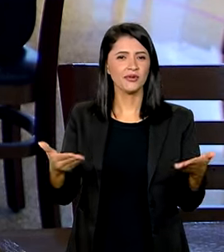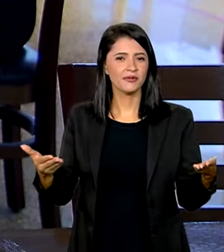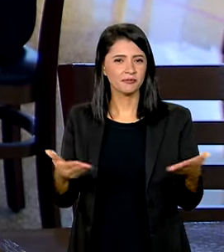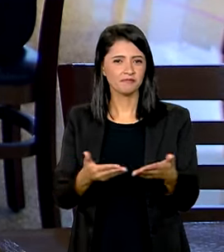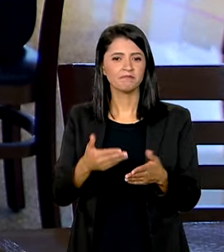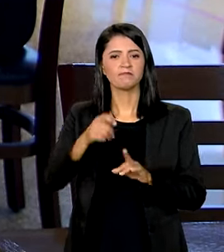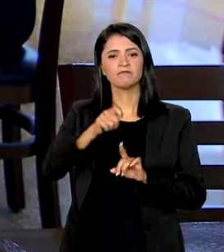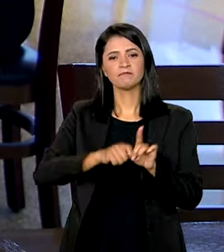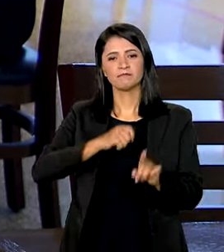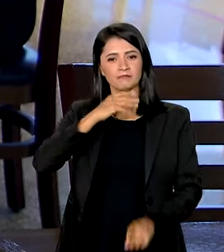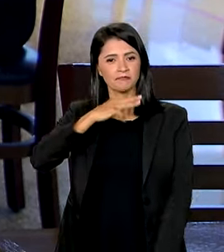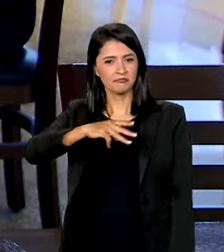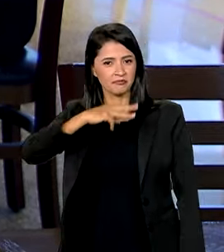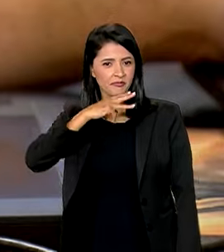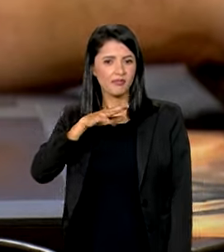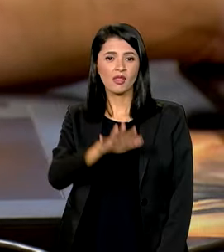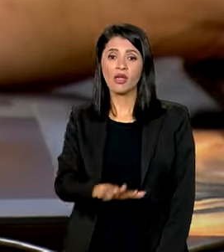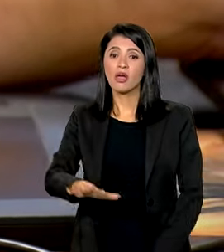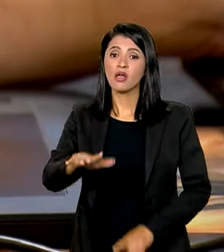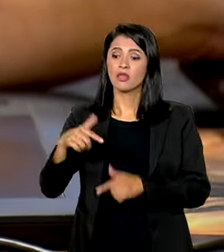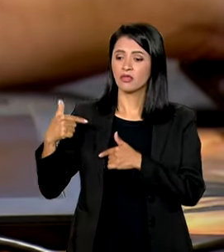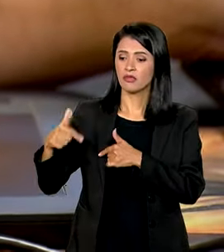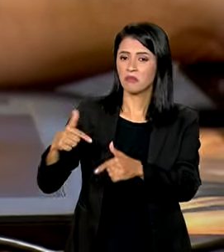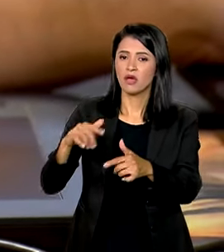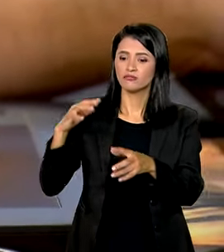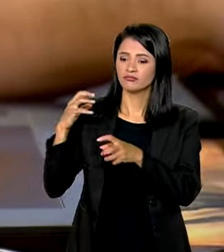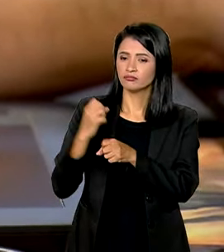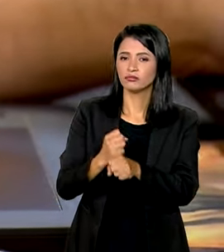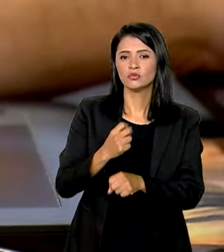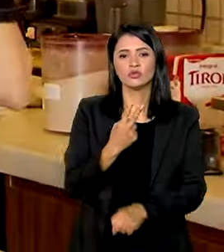No mês de março, o mercado de trabalho gerou um total de